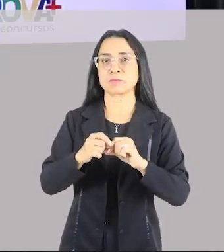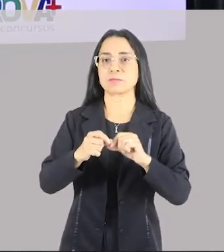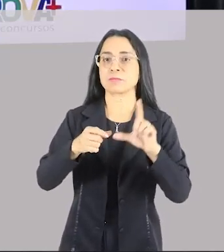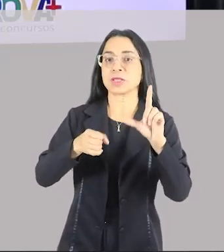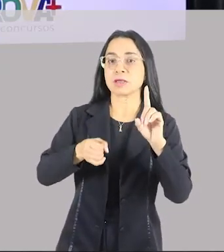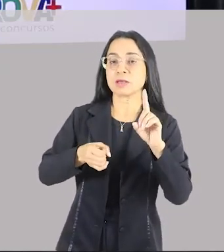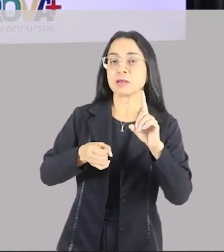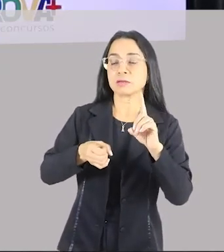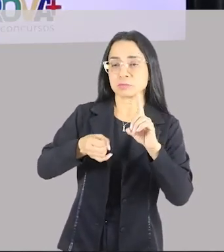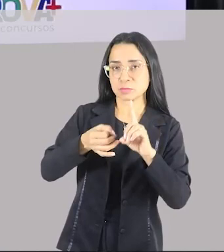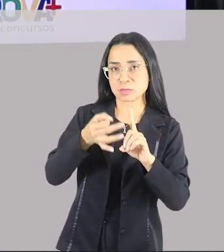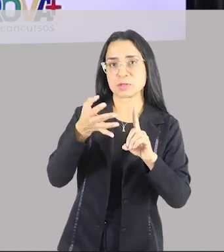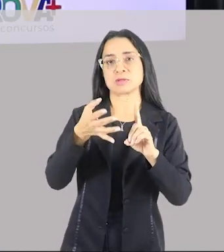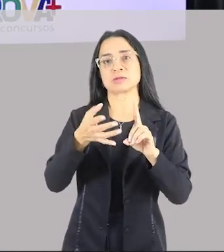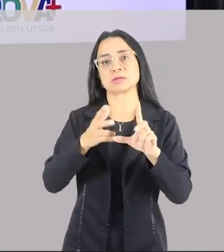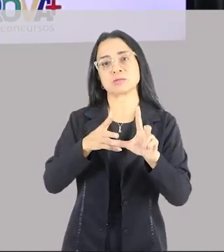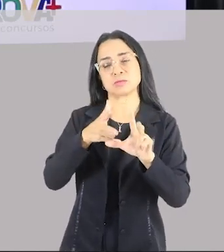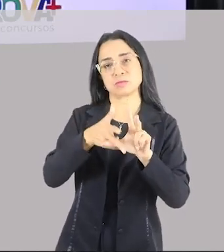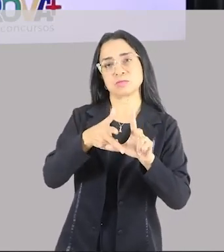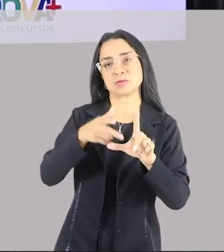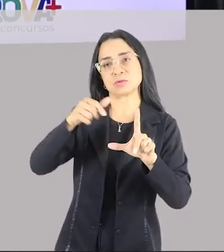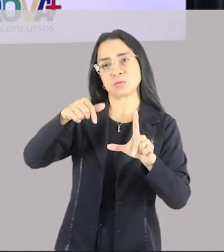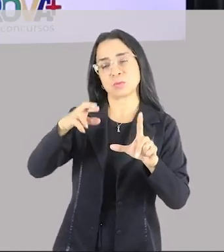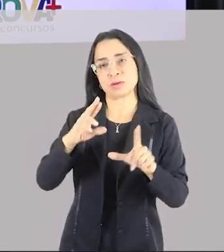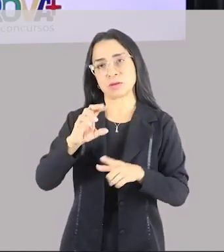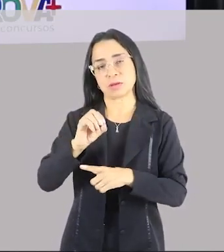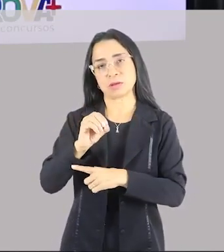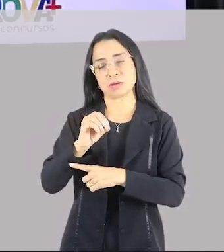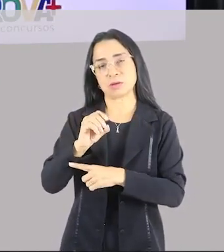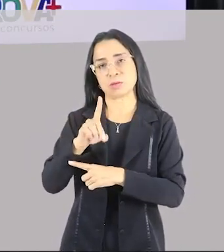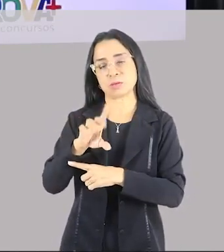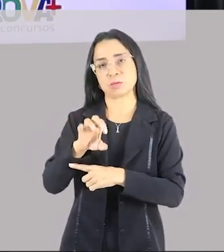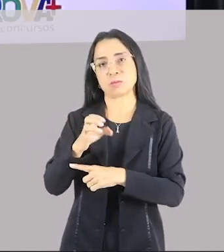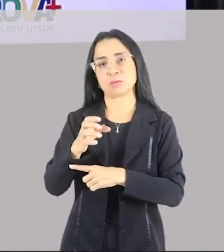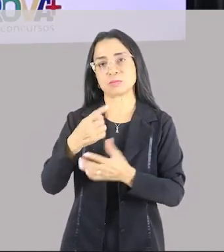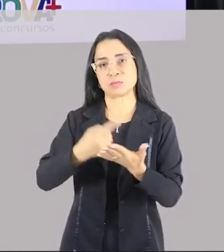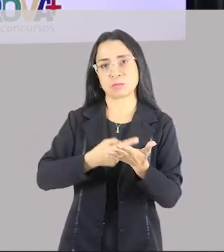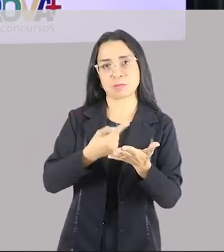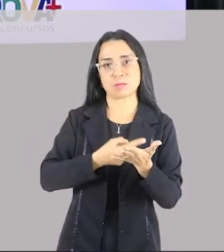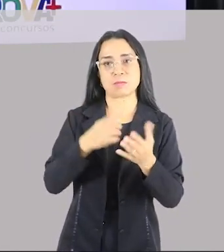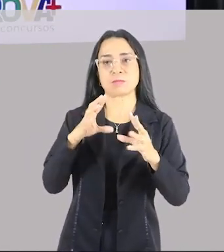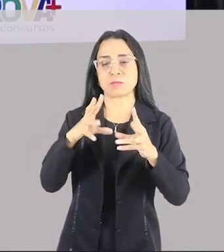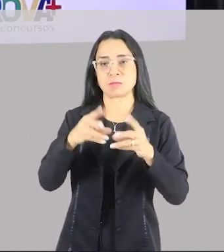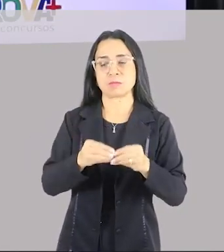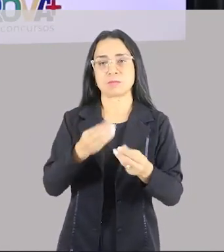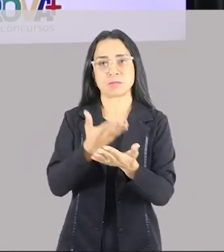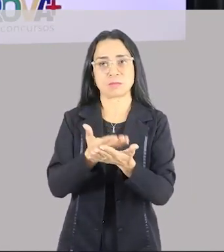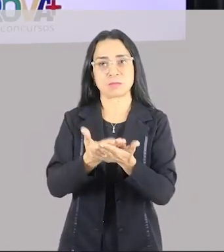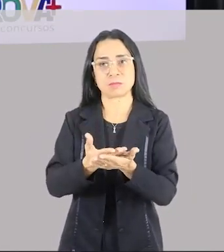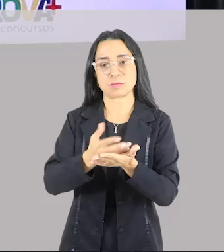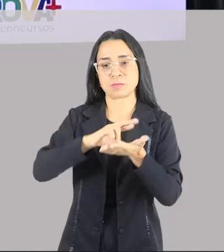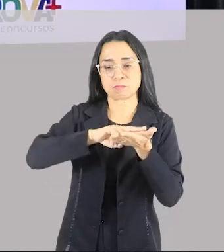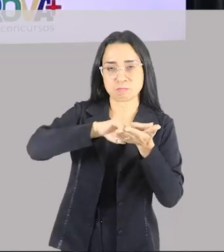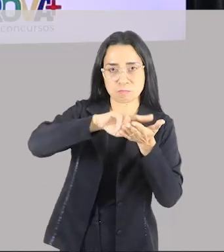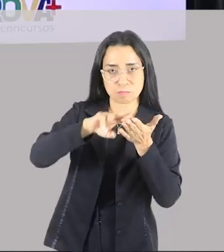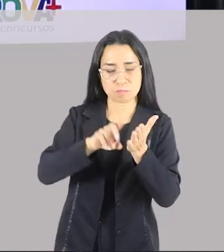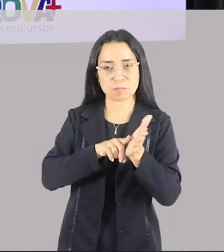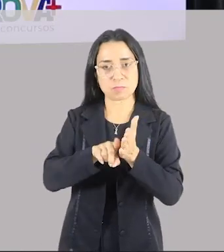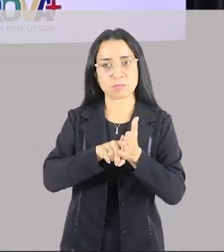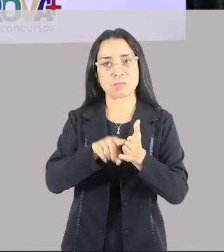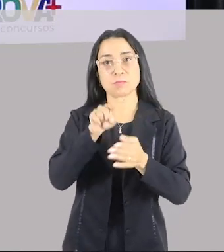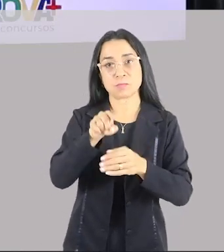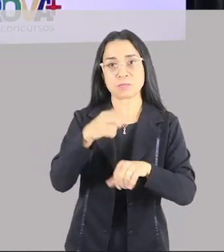um link e no QR Code, a apostila com um resumo dessa aula e com várias questões para vocês